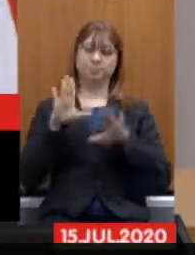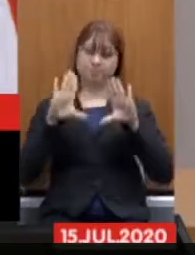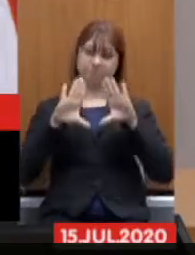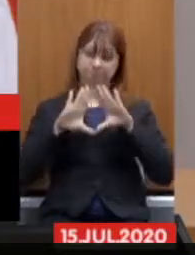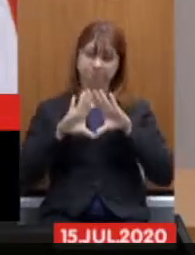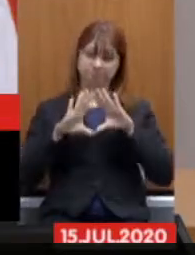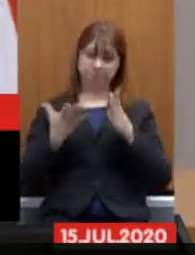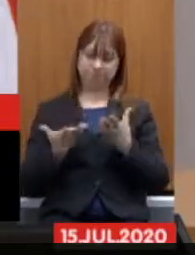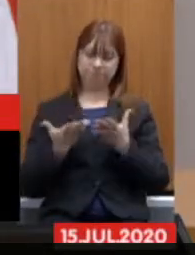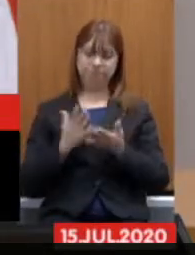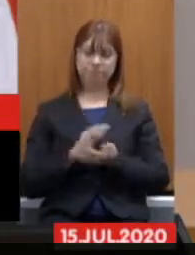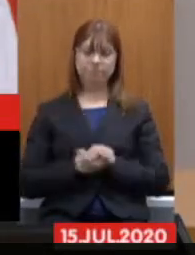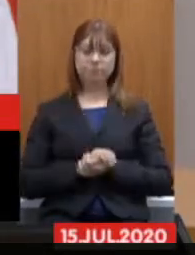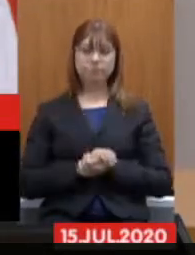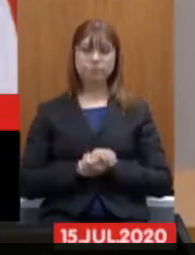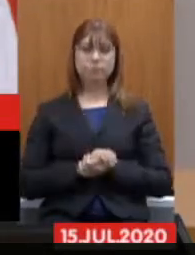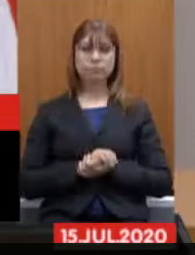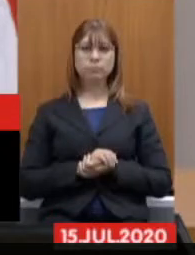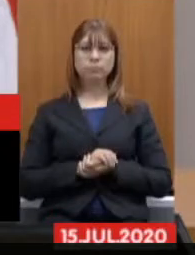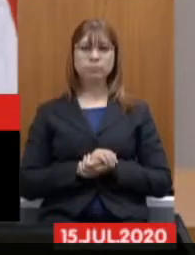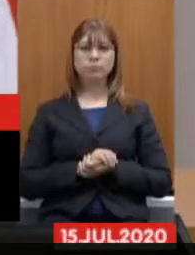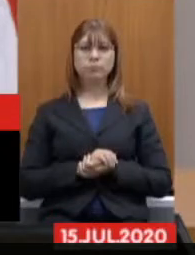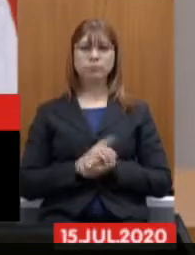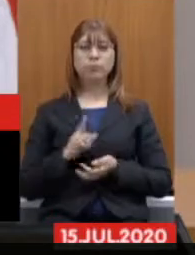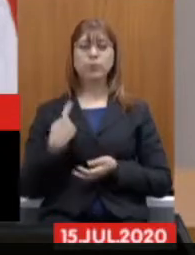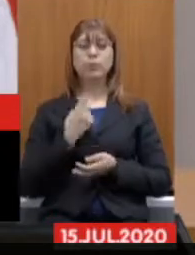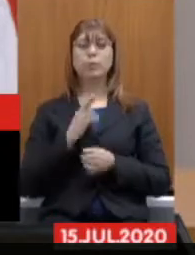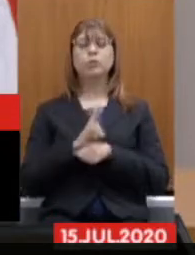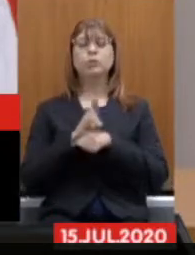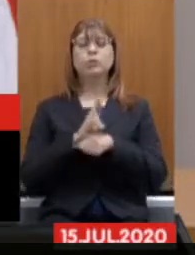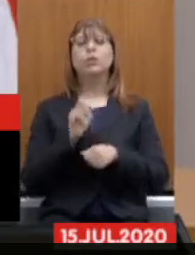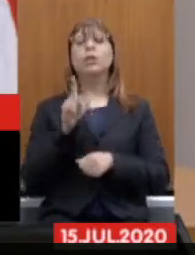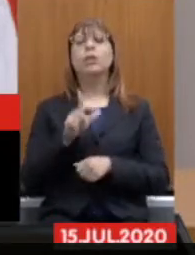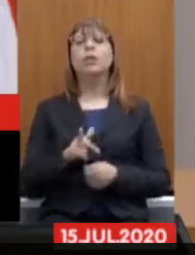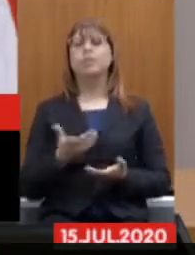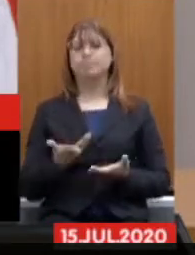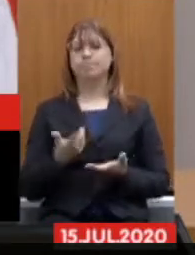e vou dizer quem nós representamos